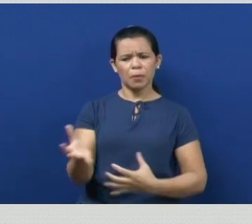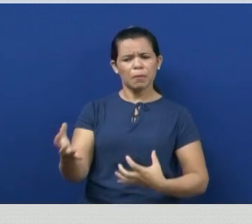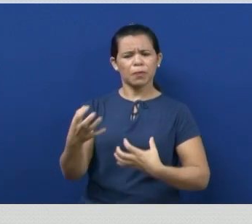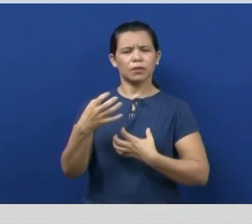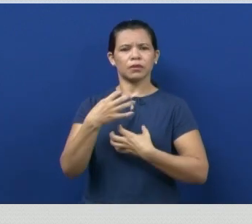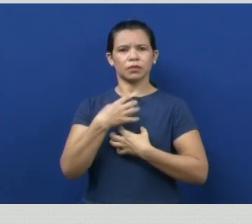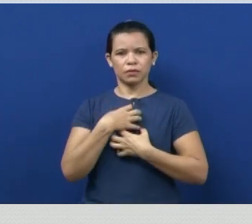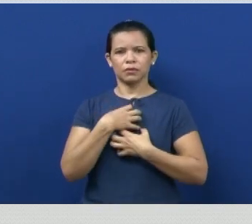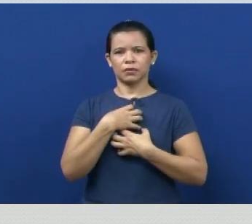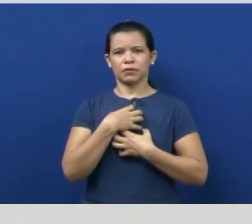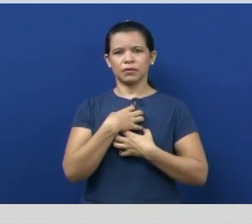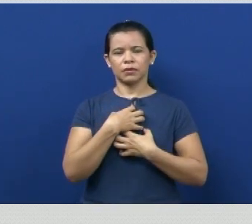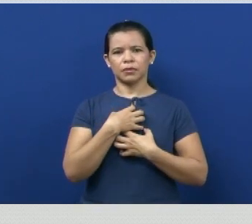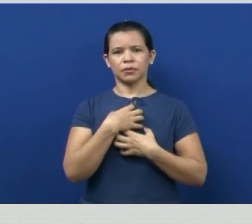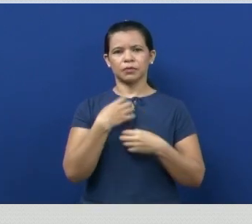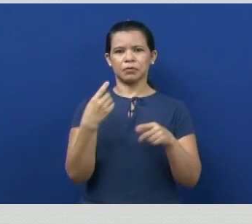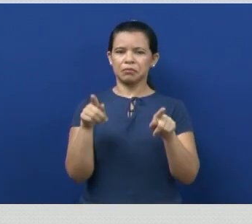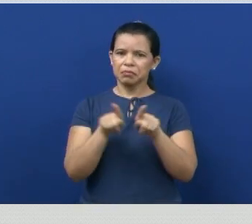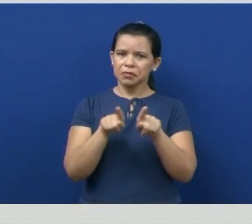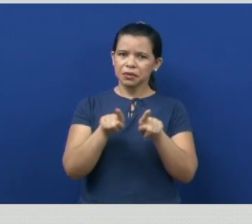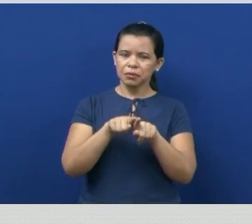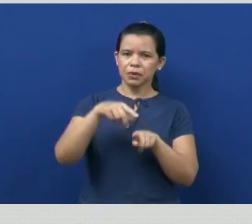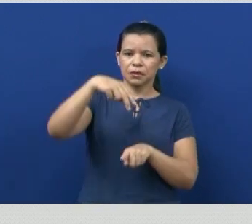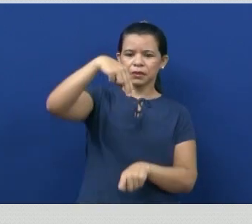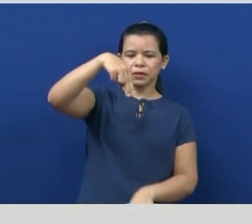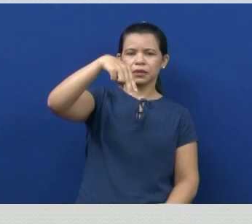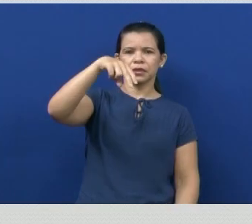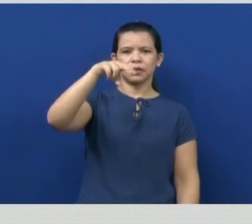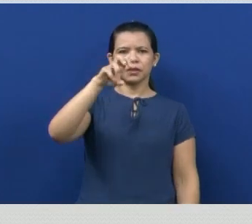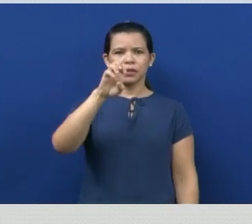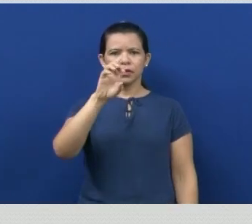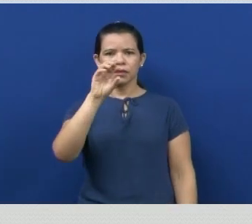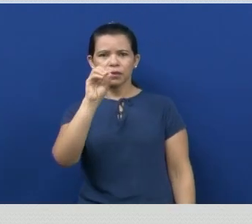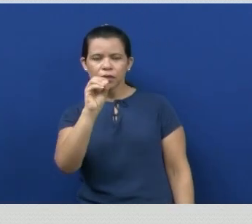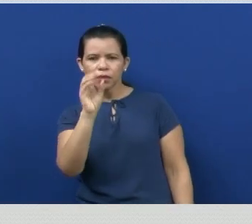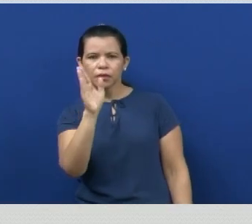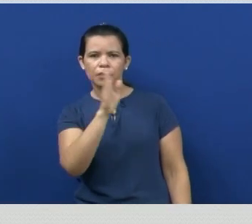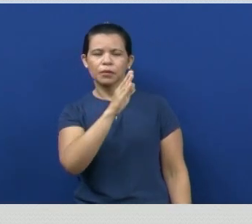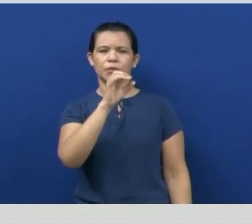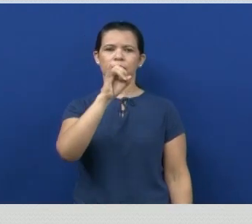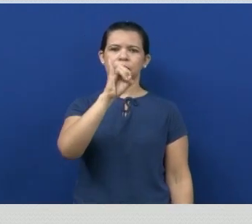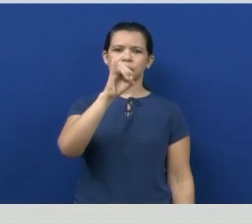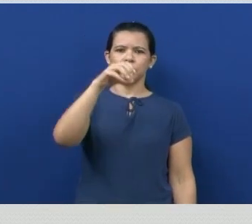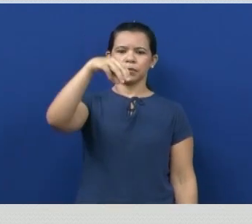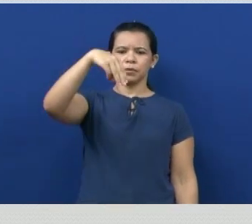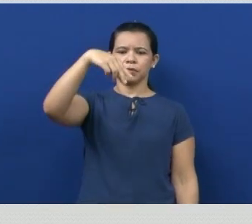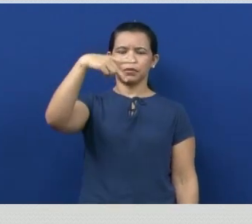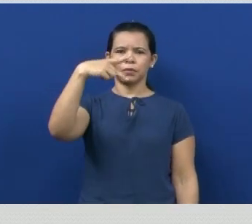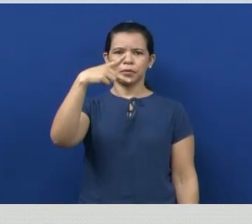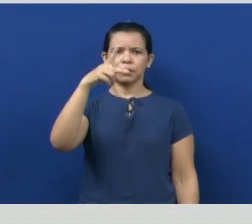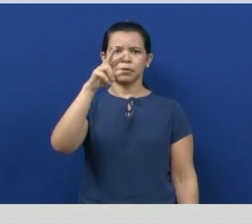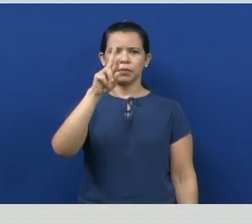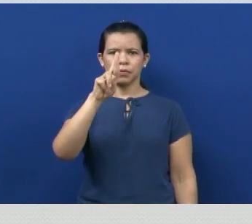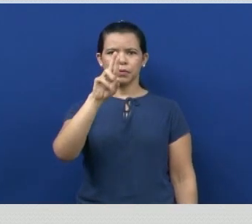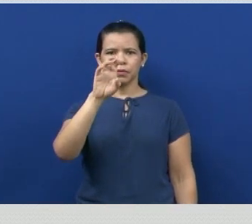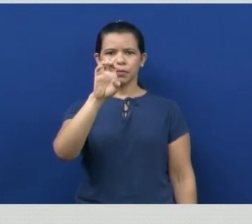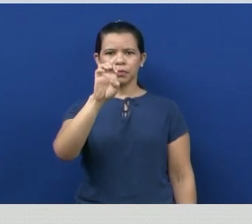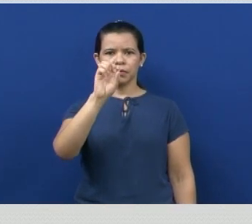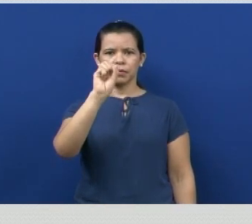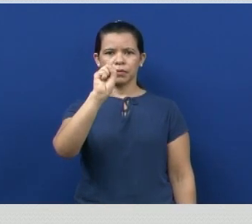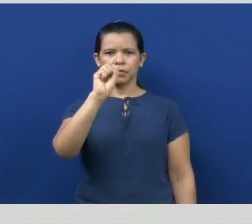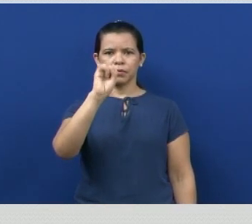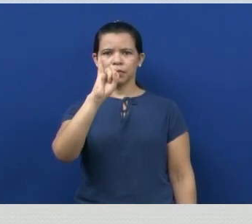de neoimpressionismo, definido pela separação das cores em pontos individuais ou